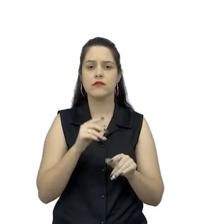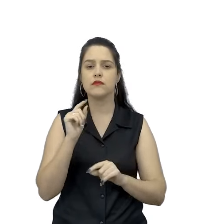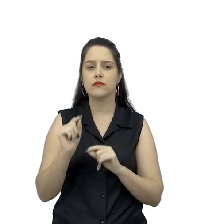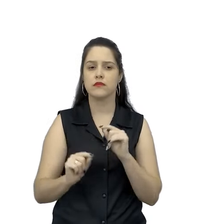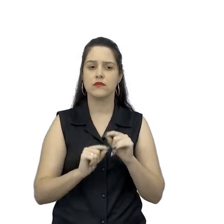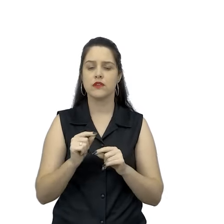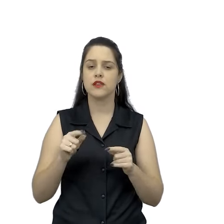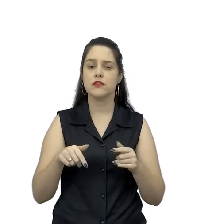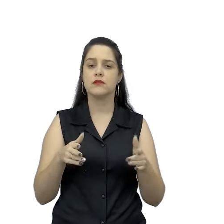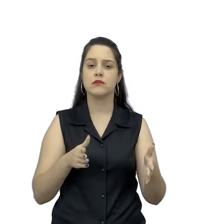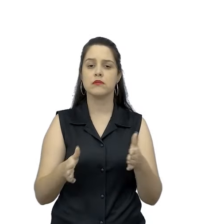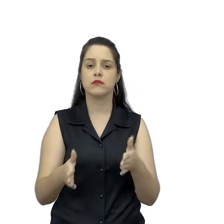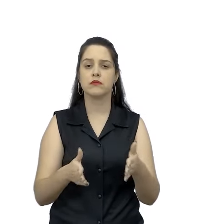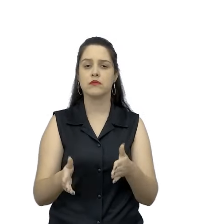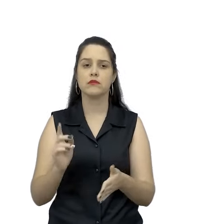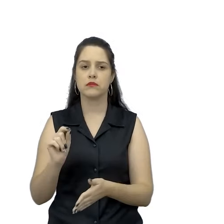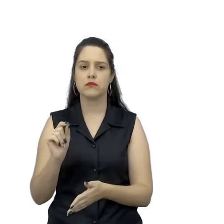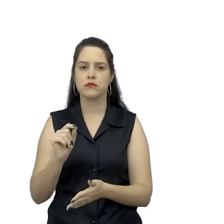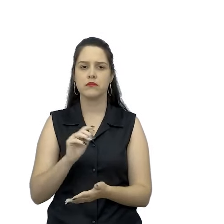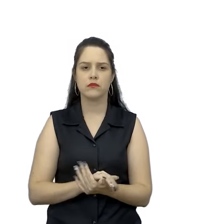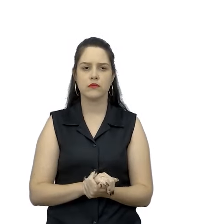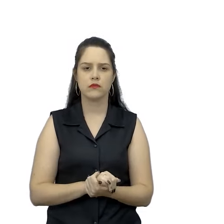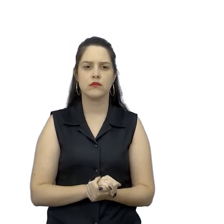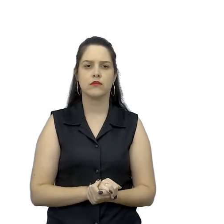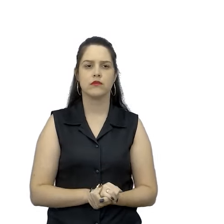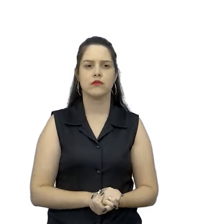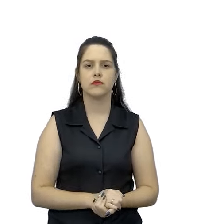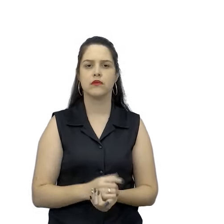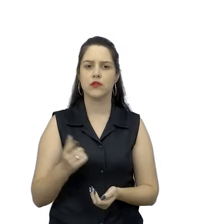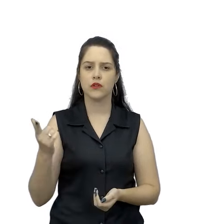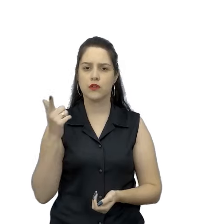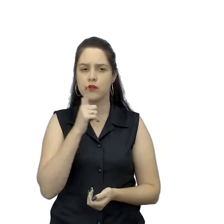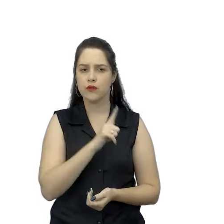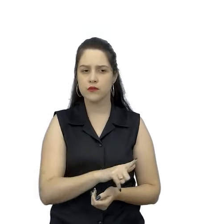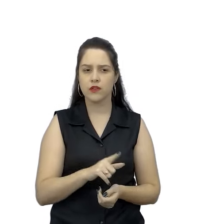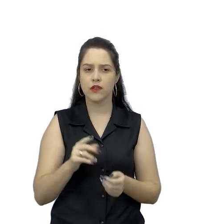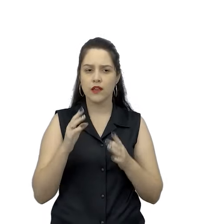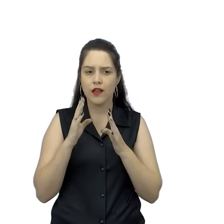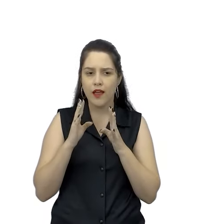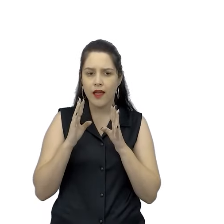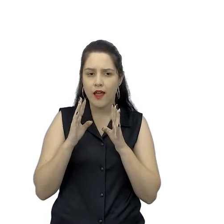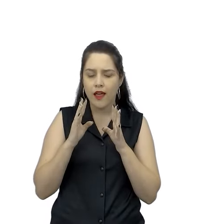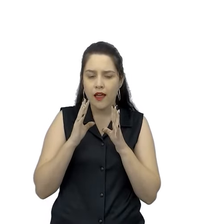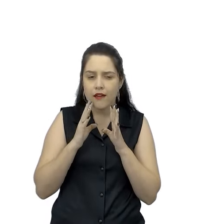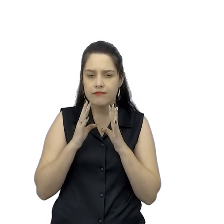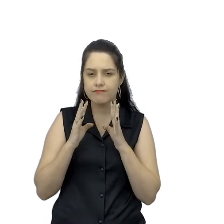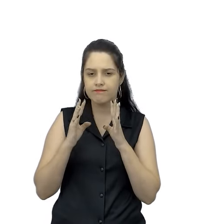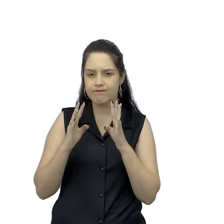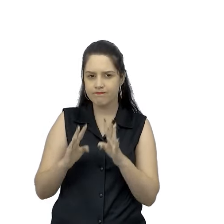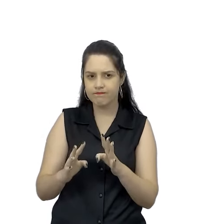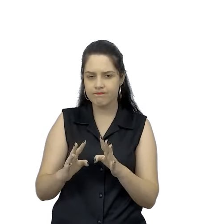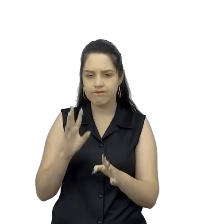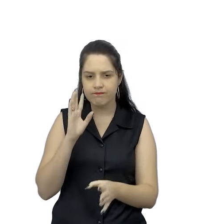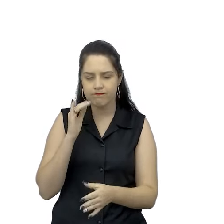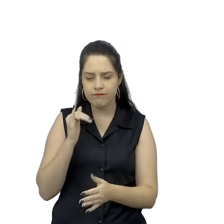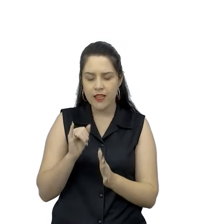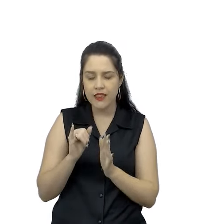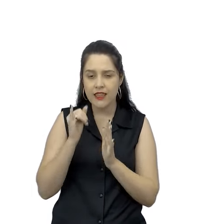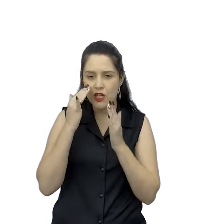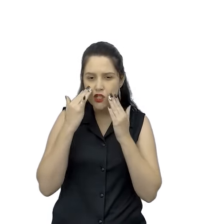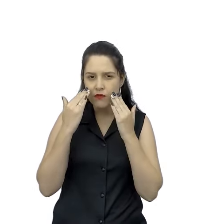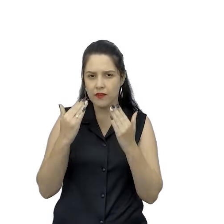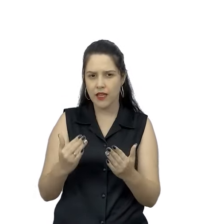momento de desdobramento, ele consiga identificar as dificuldades de aprendizagem dos seus estudantes,